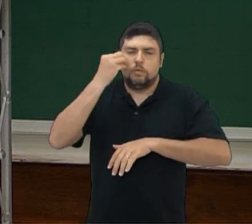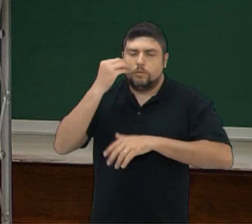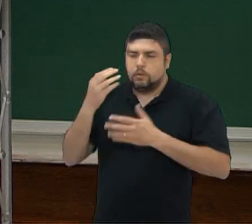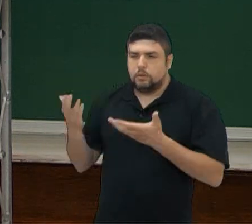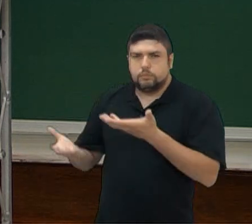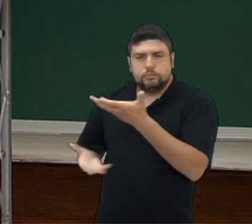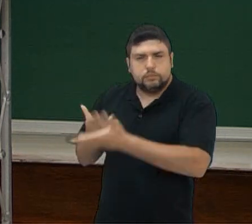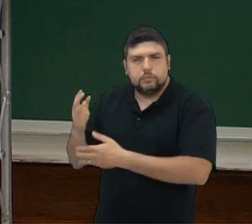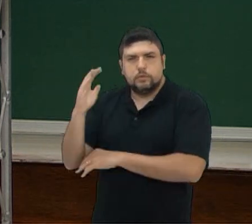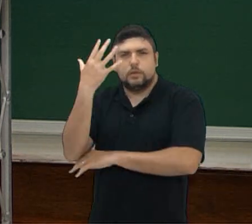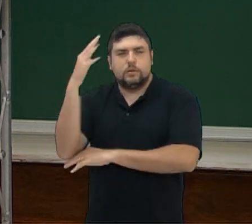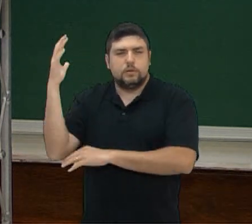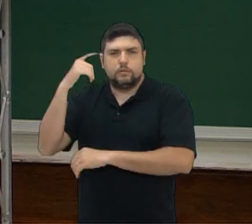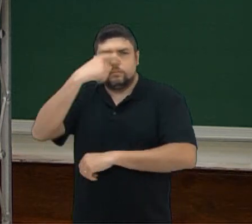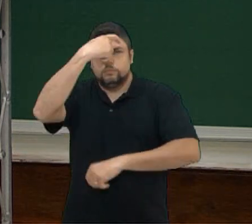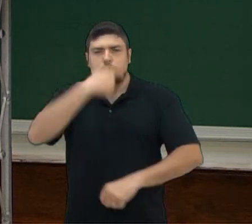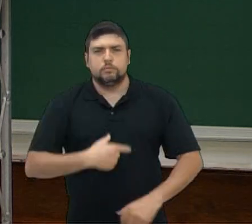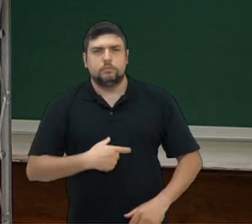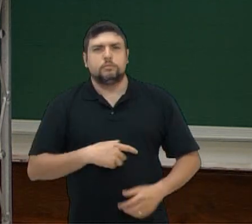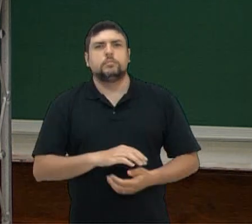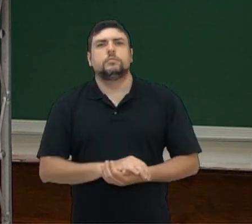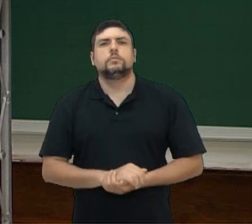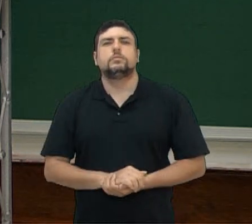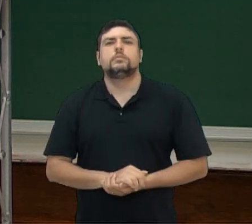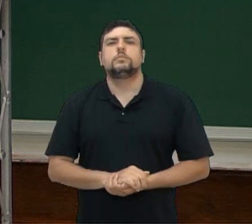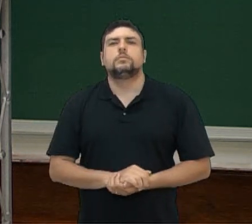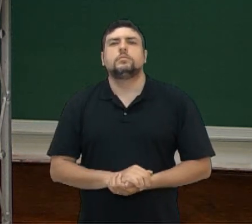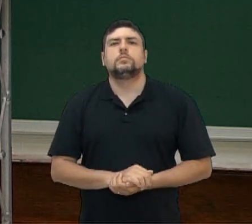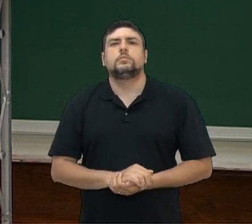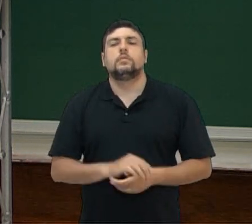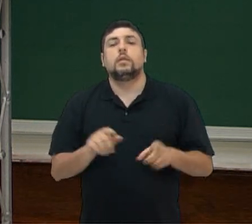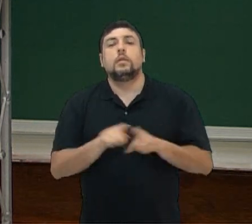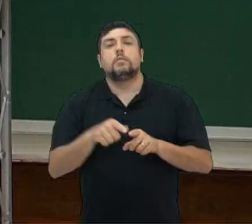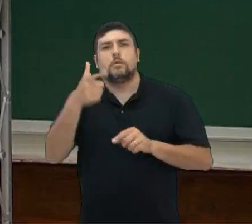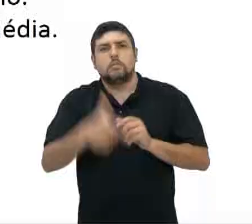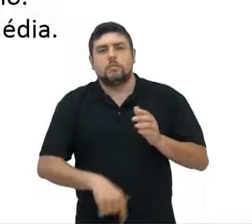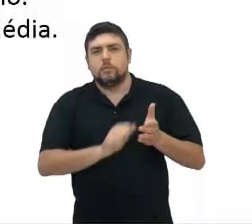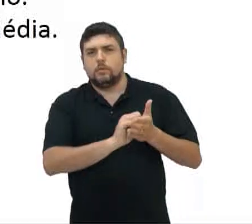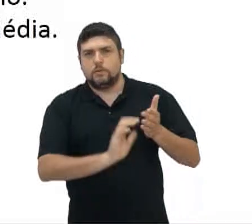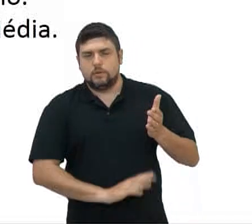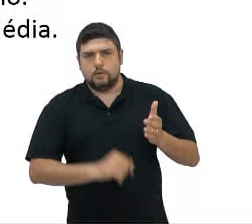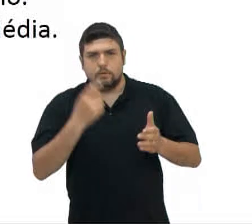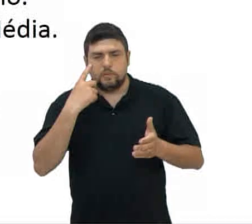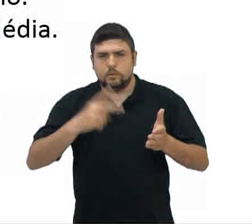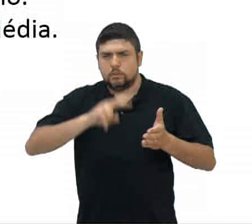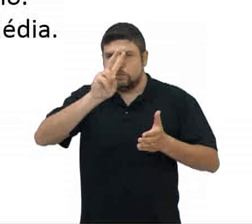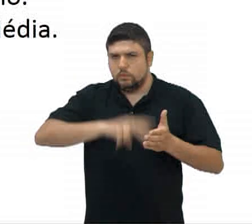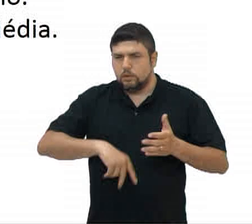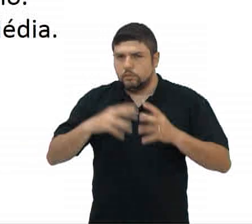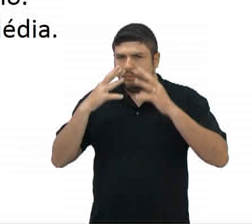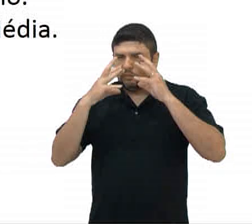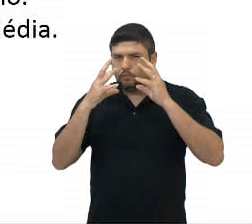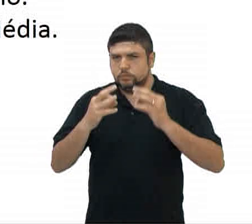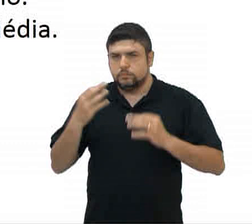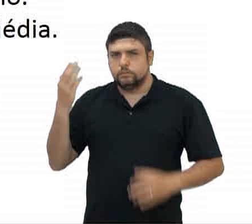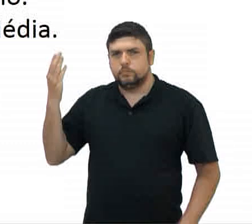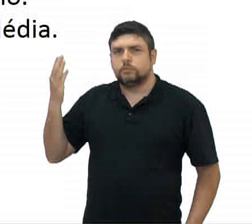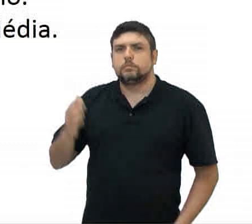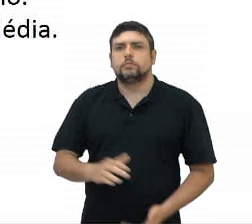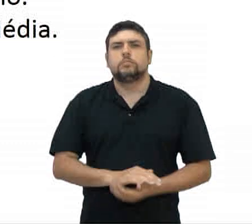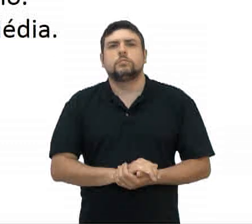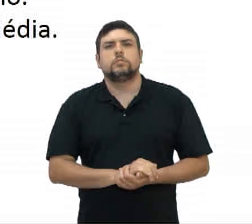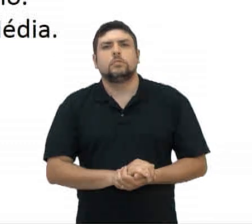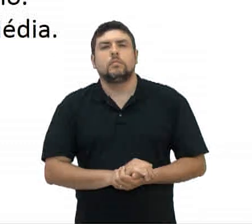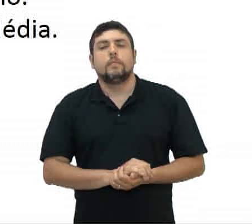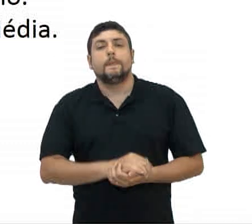natureza e o ser humano. Já vamos de mais uma questão aqui. Leia atentamente os relatos a seguir. O pintor que